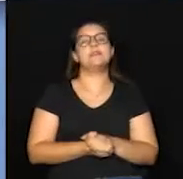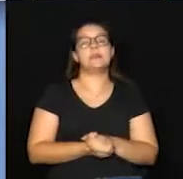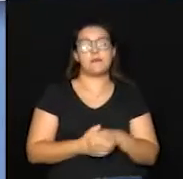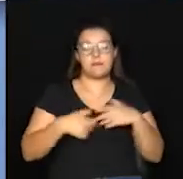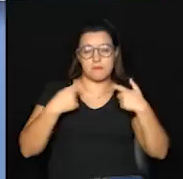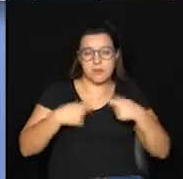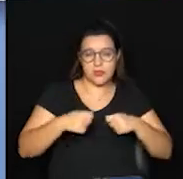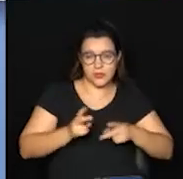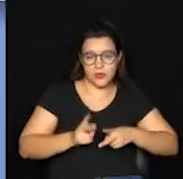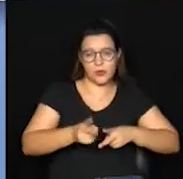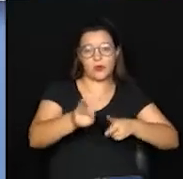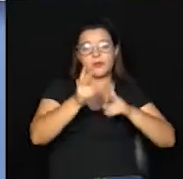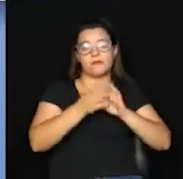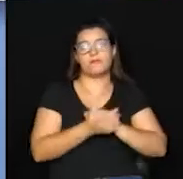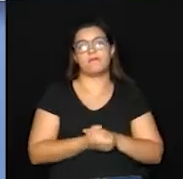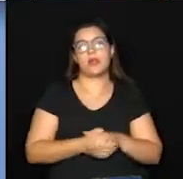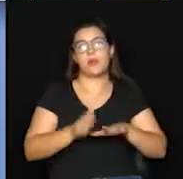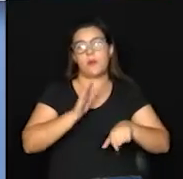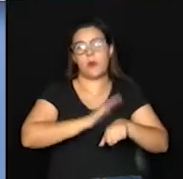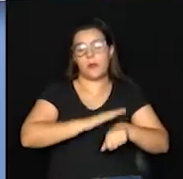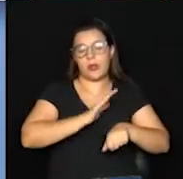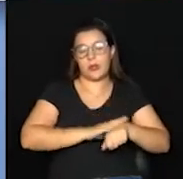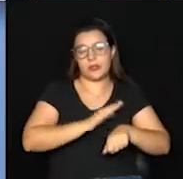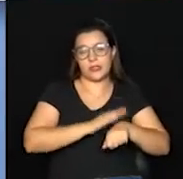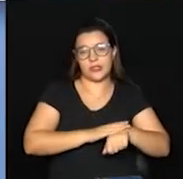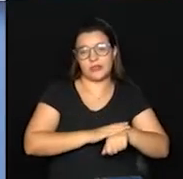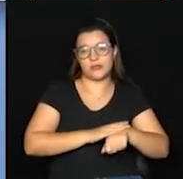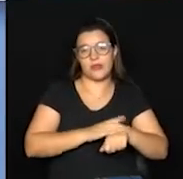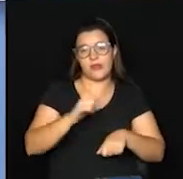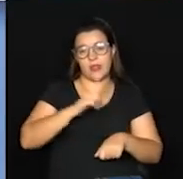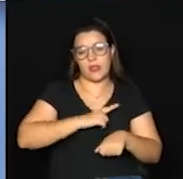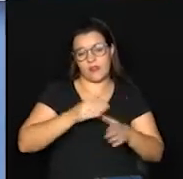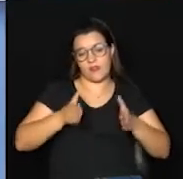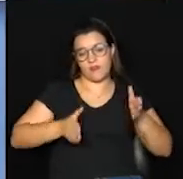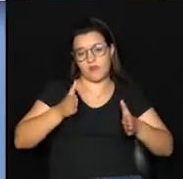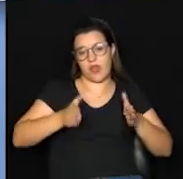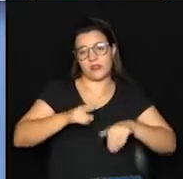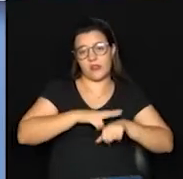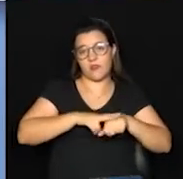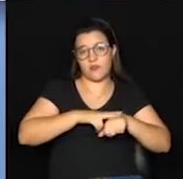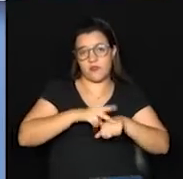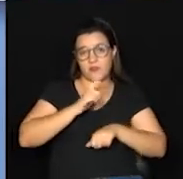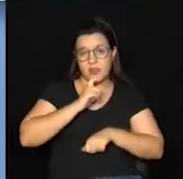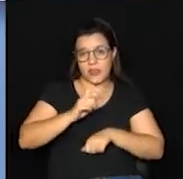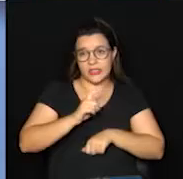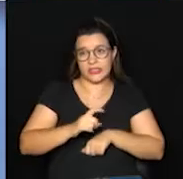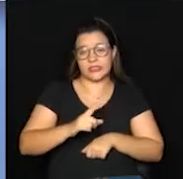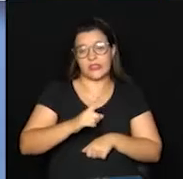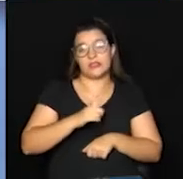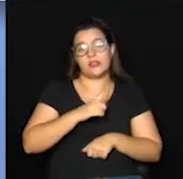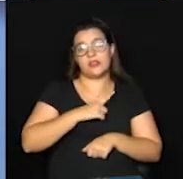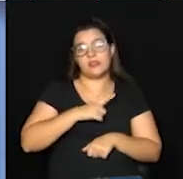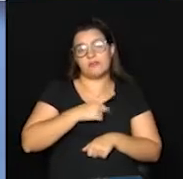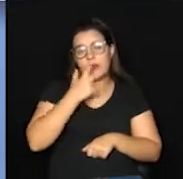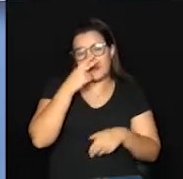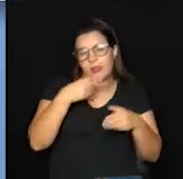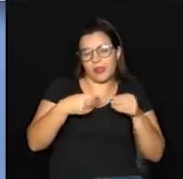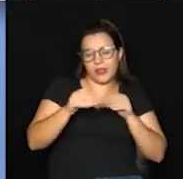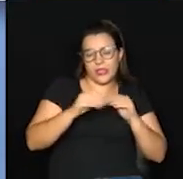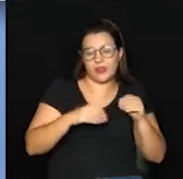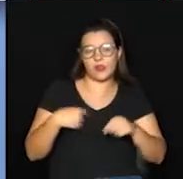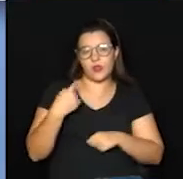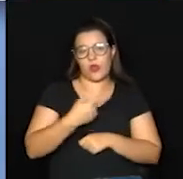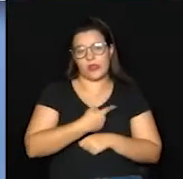Precisamos sim. Esse é o momento que, apesar do relaxamento e da flexibilização de algumas atividades, nós